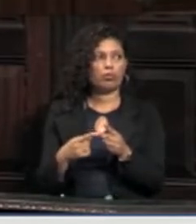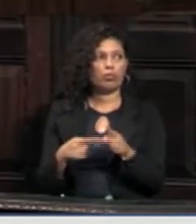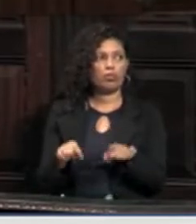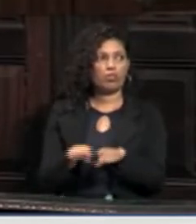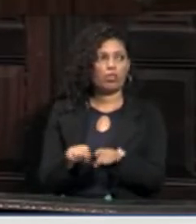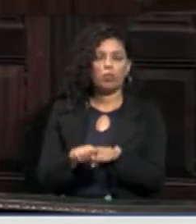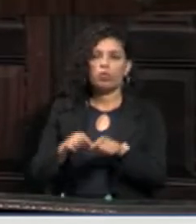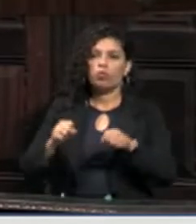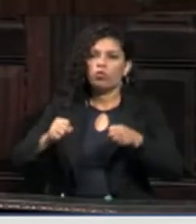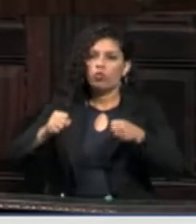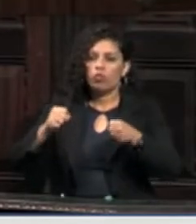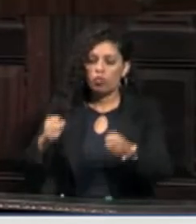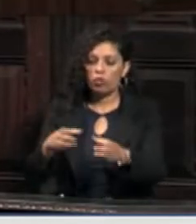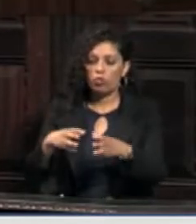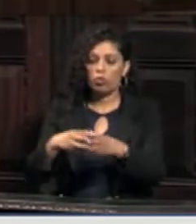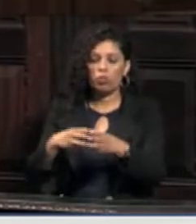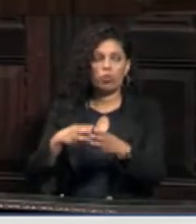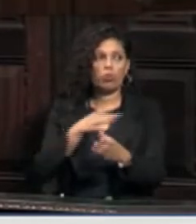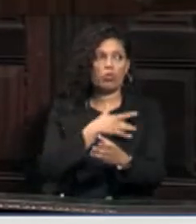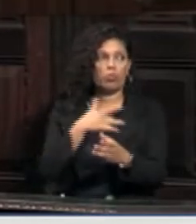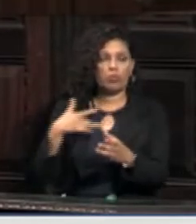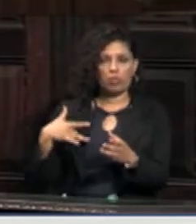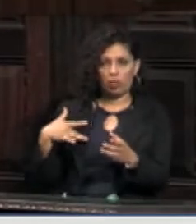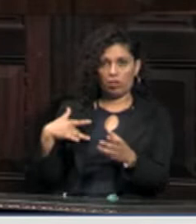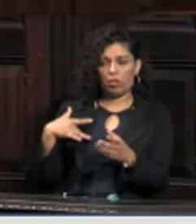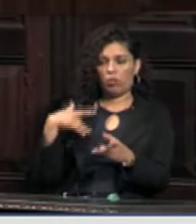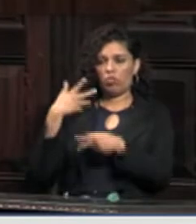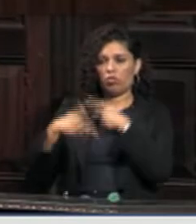da saúde em cima das OSs,